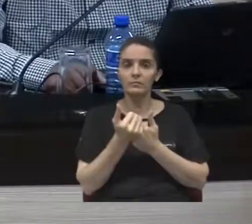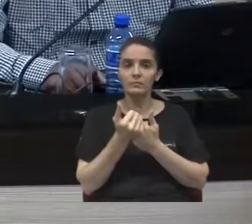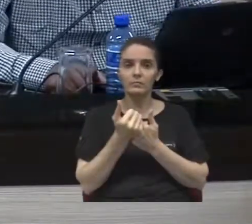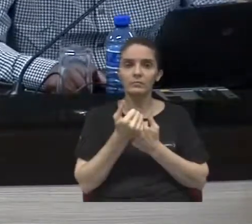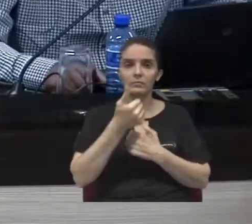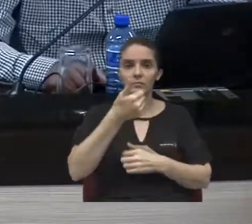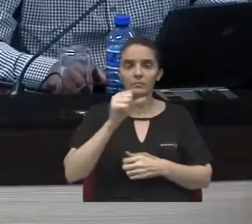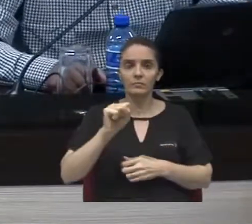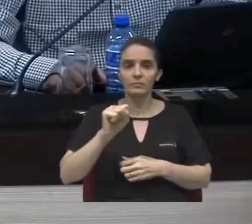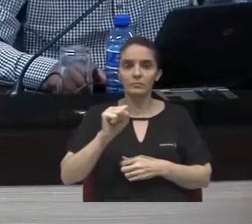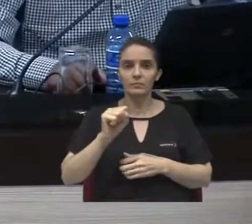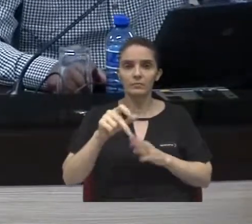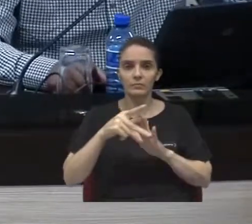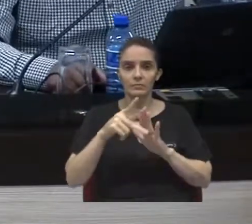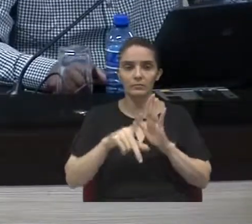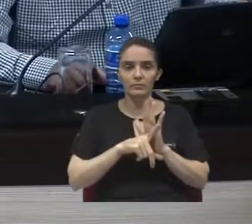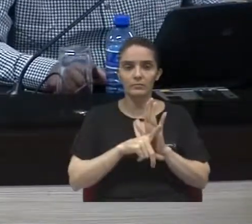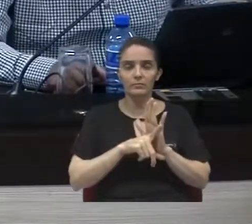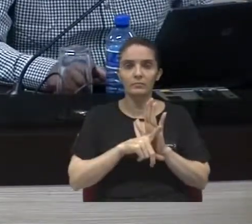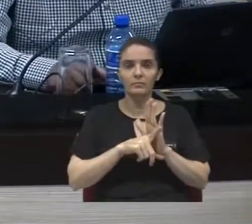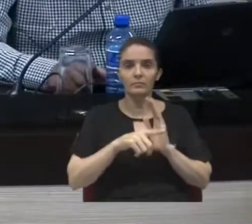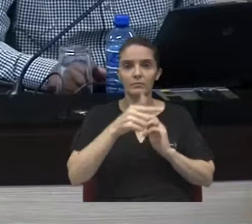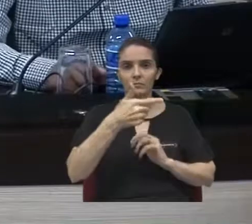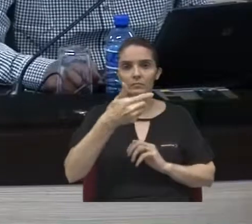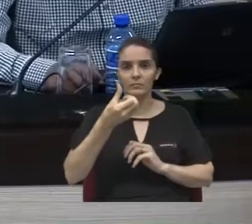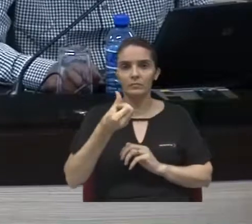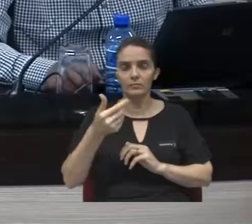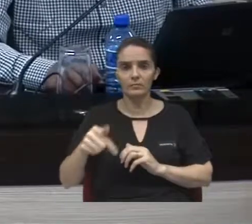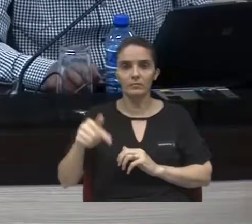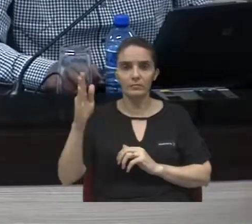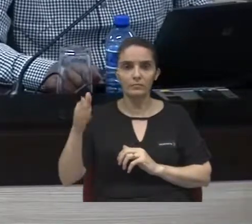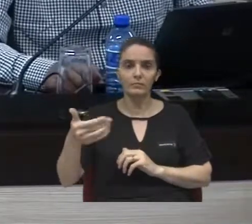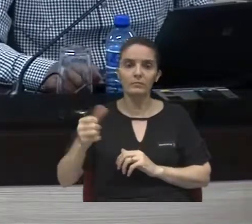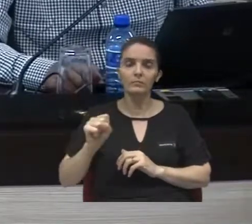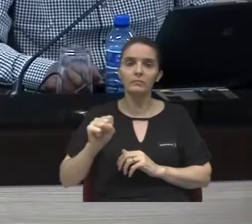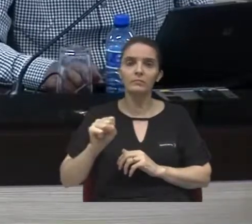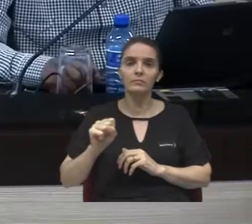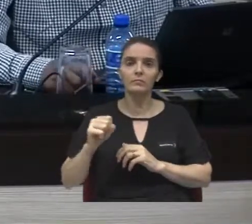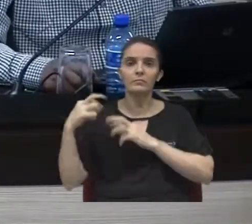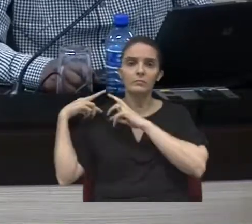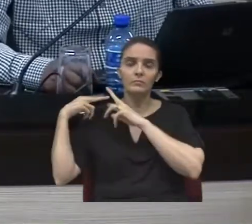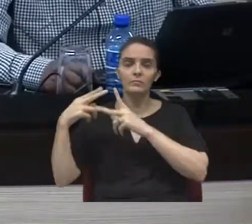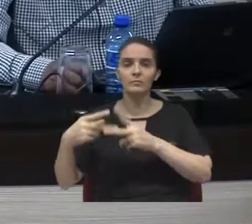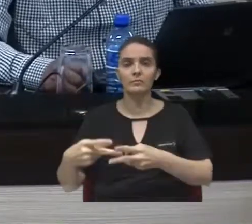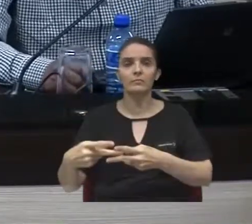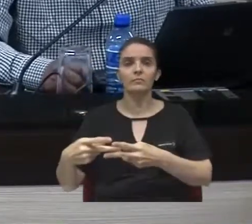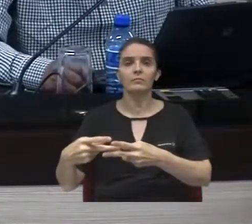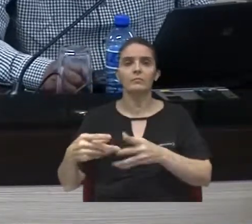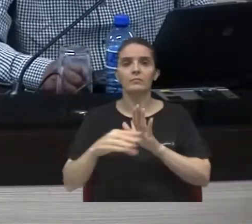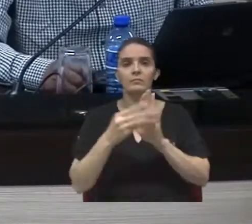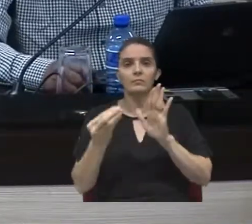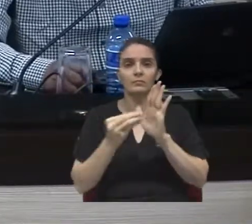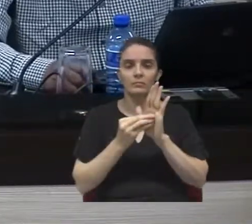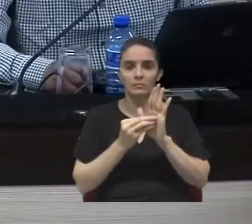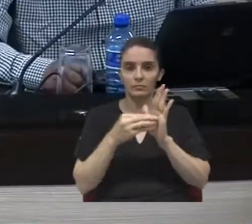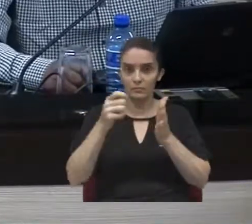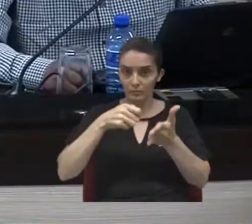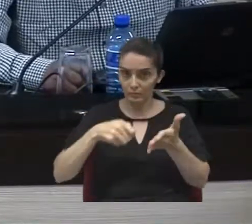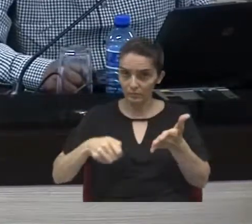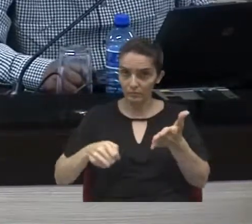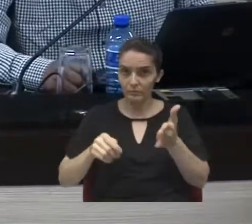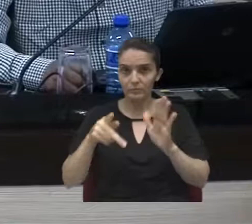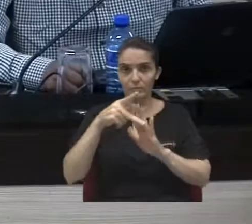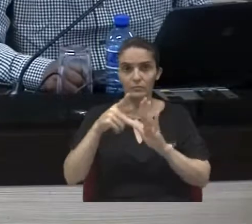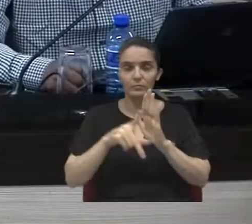número 18 ao projeto de lei número 267/18, que altera a ementa e redação do projeto de